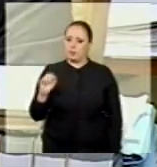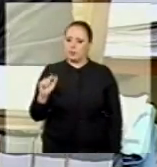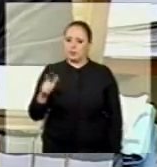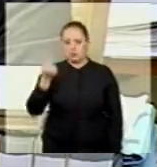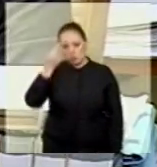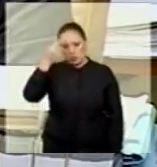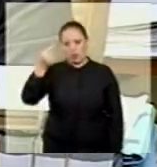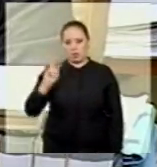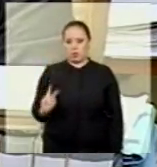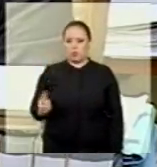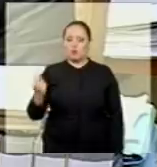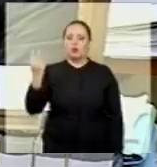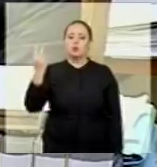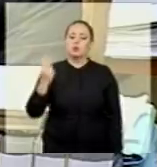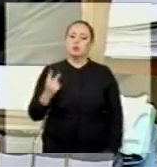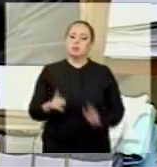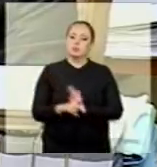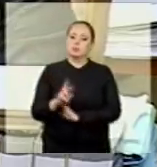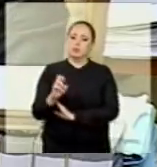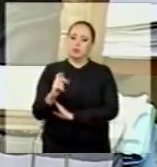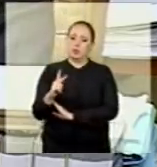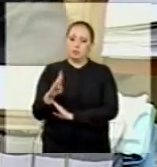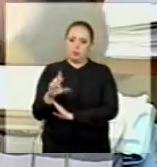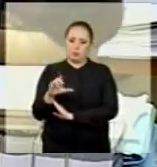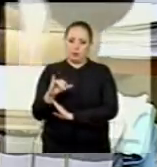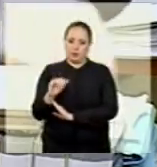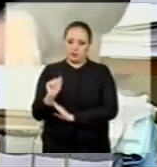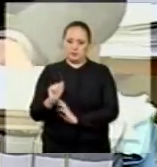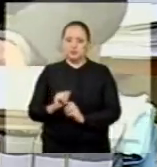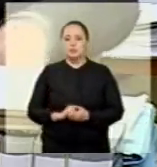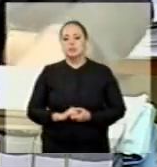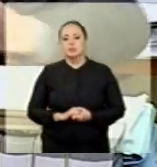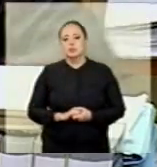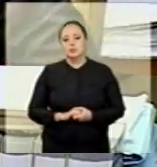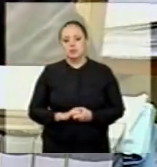do valor republicanos.